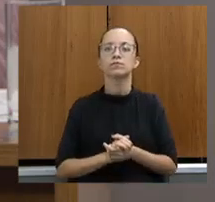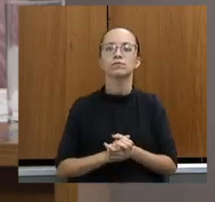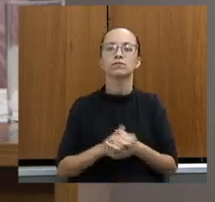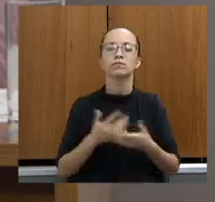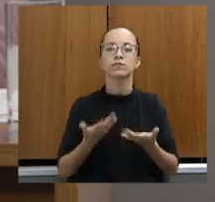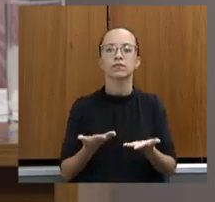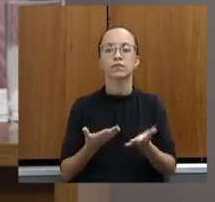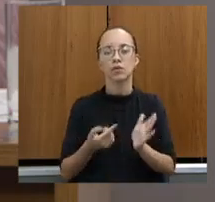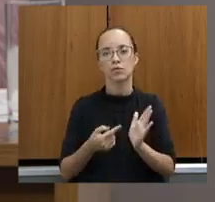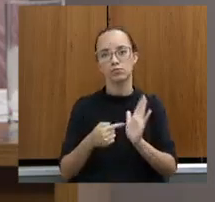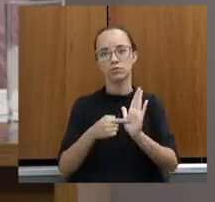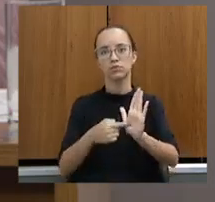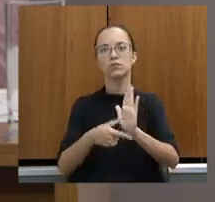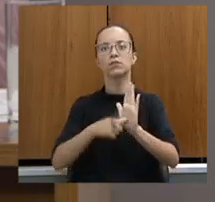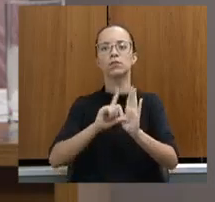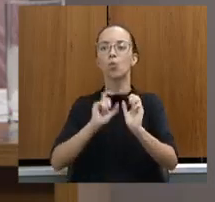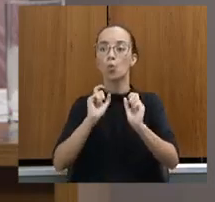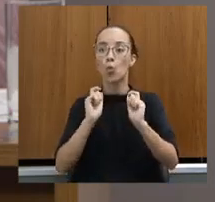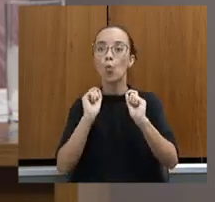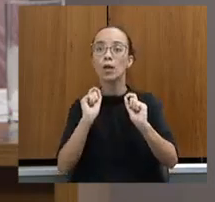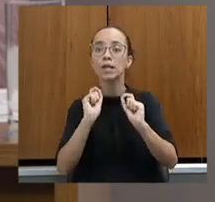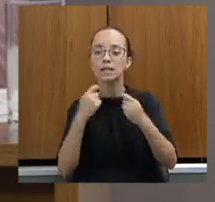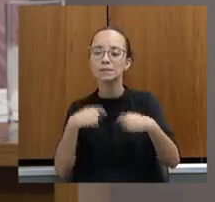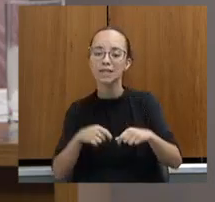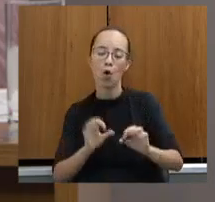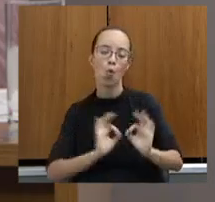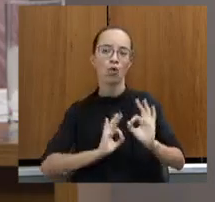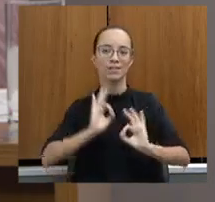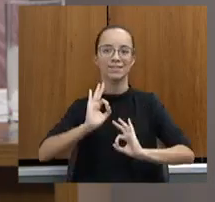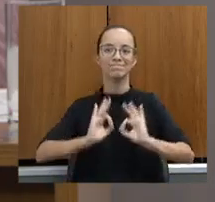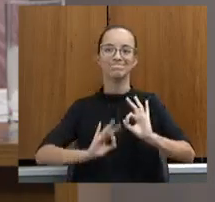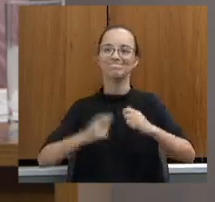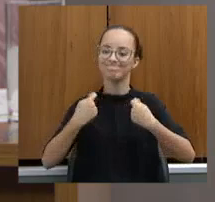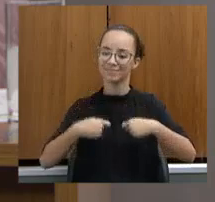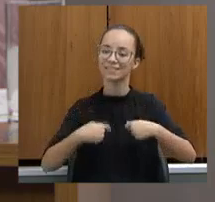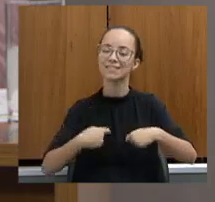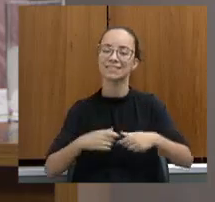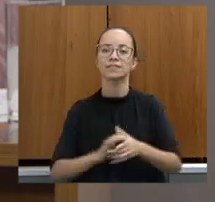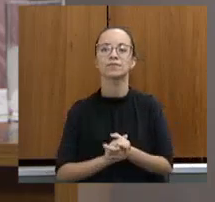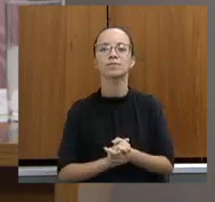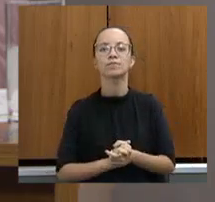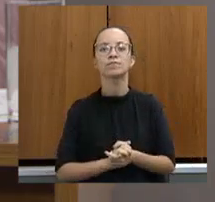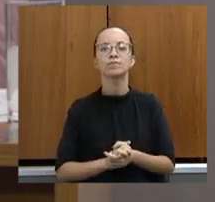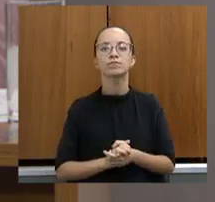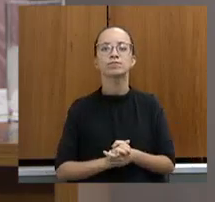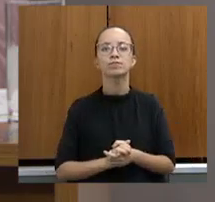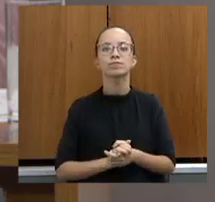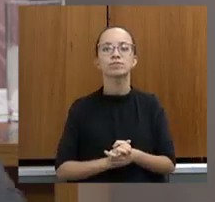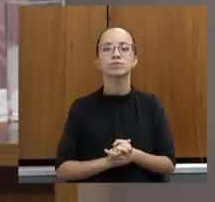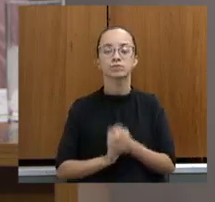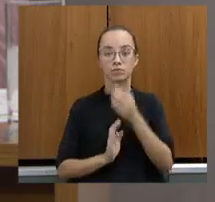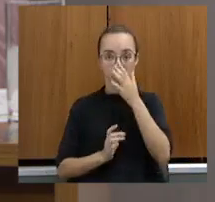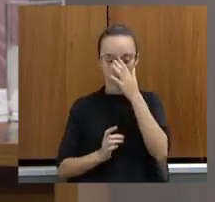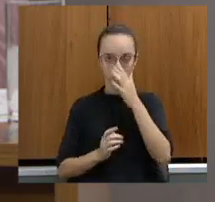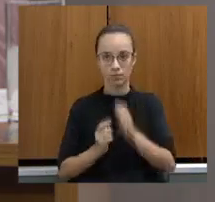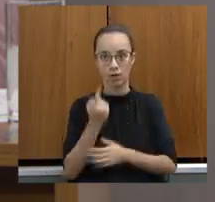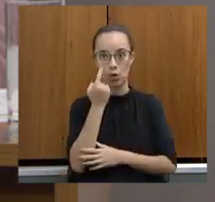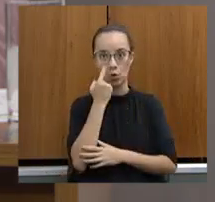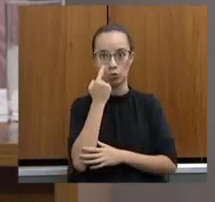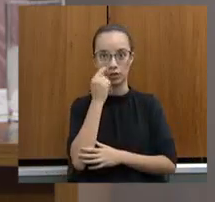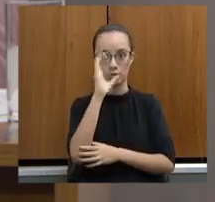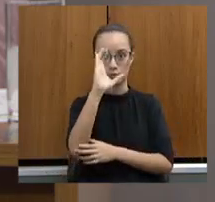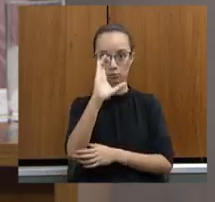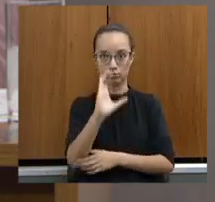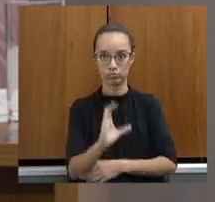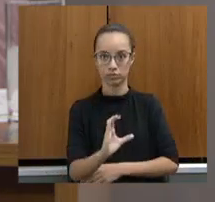anteriormente para colocar ordem na casa eu tô vendo aqui a comissão né dos